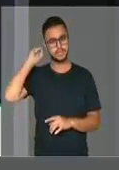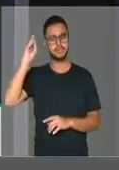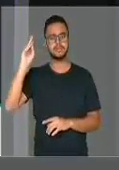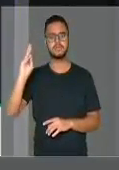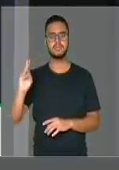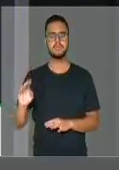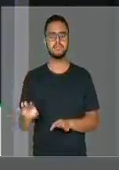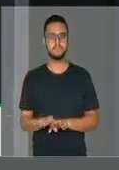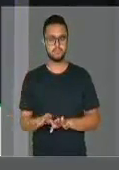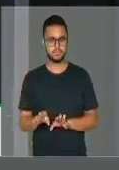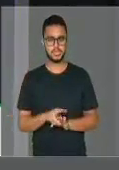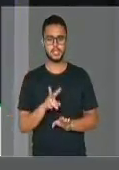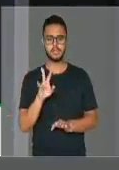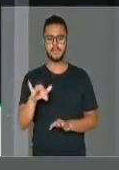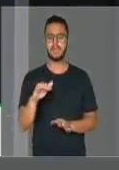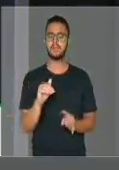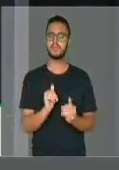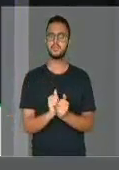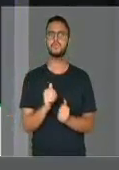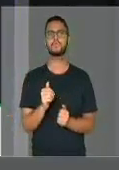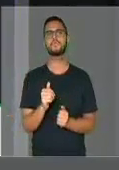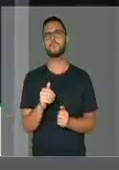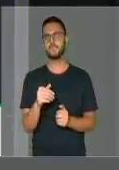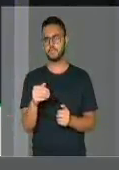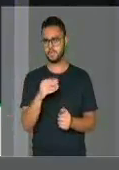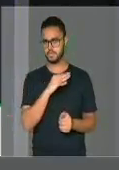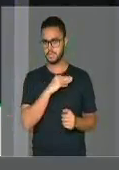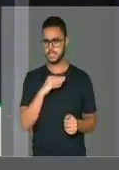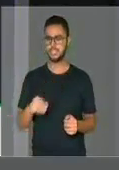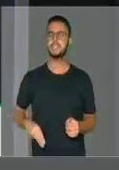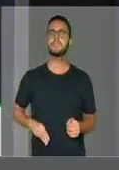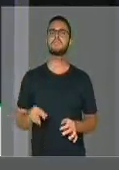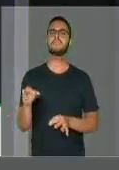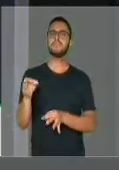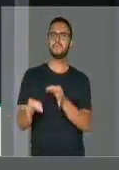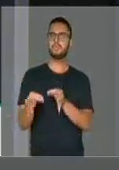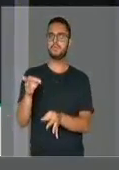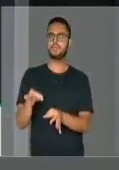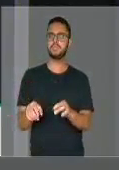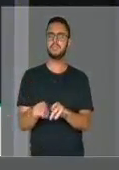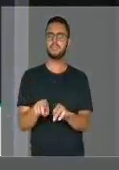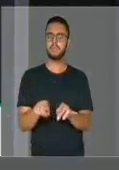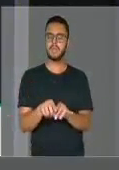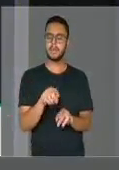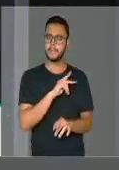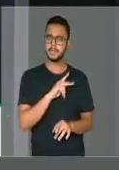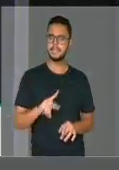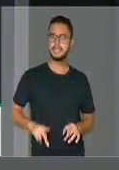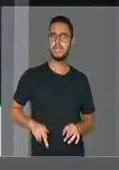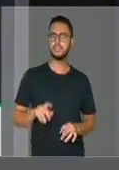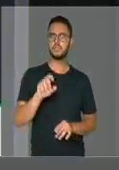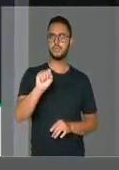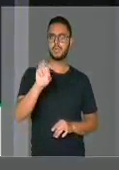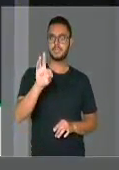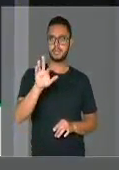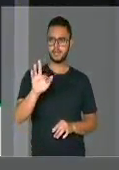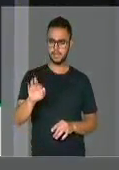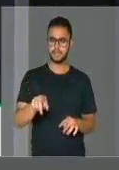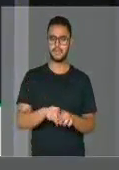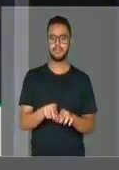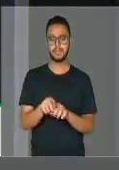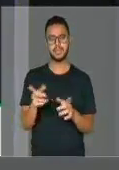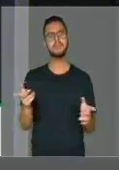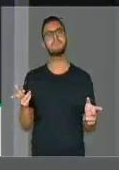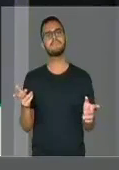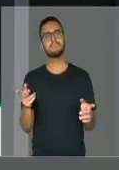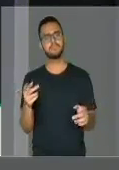onde estará presente o ministro da Justiça, a presidente do Supremo Tribunal Federal, a